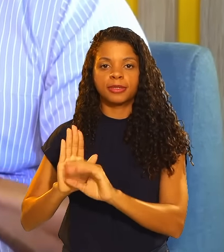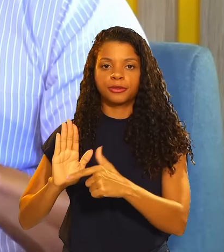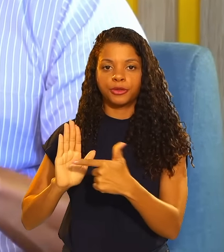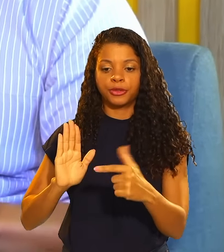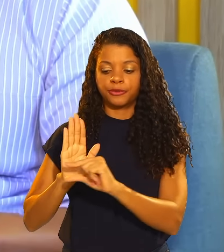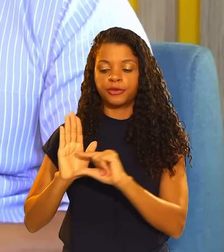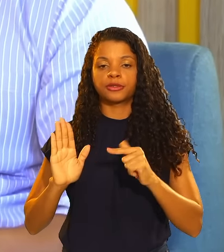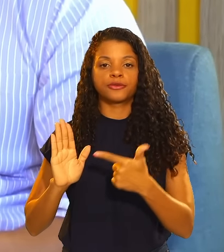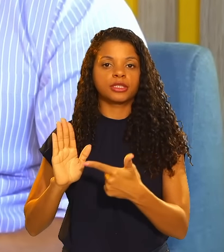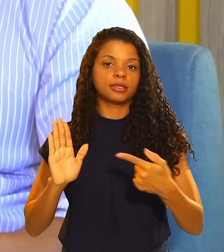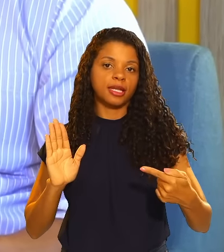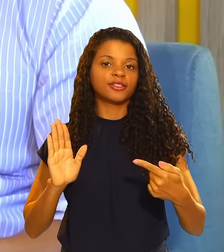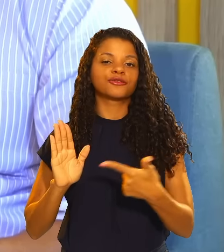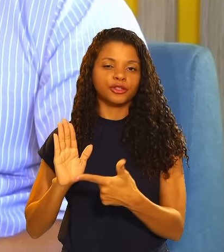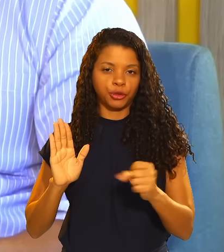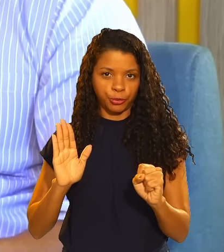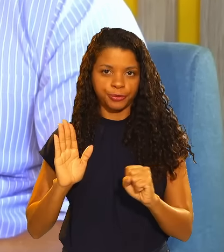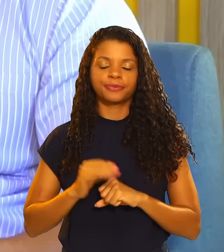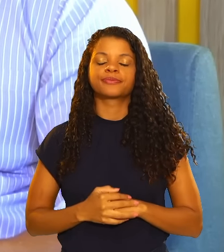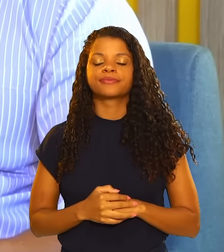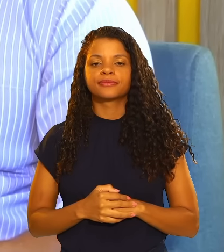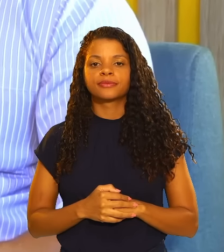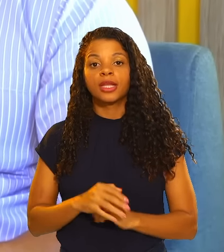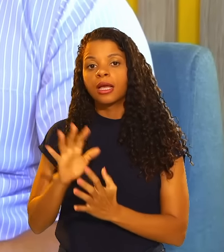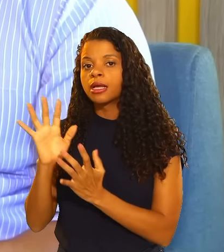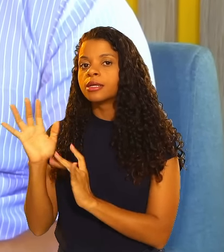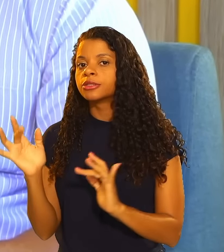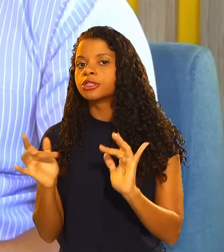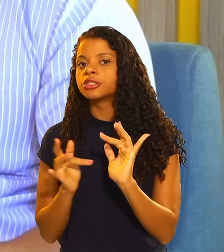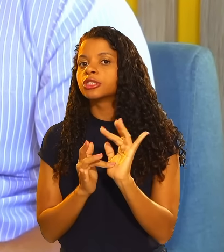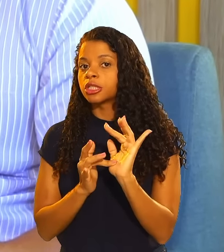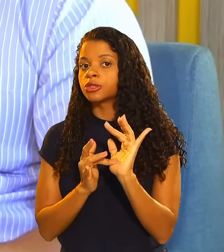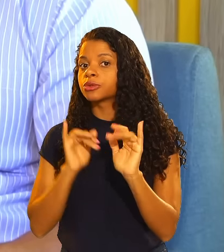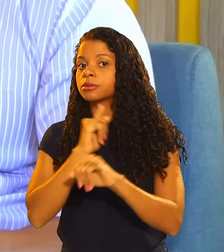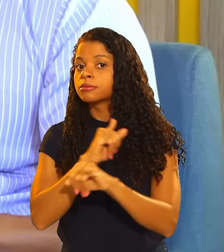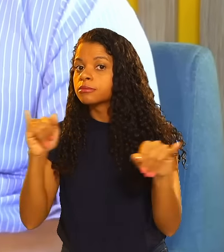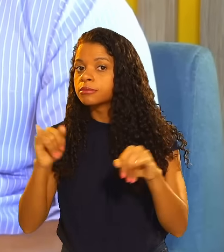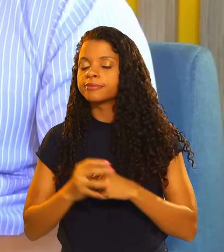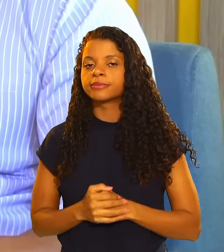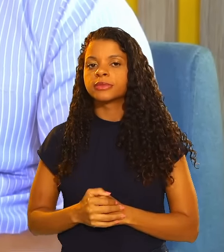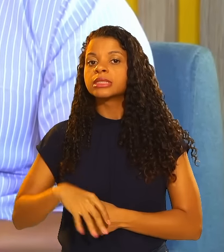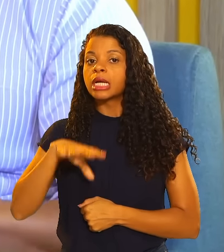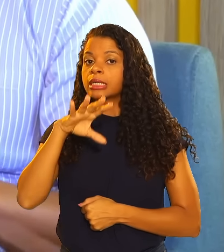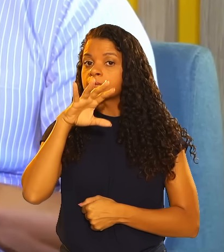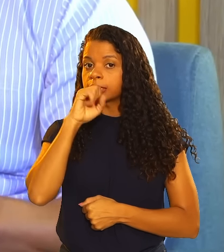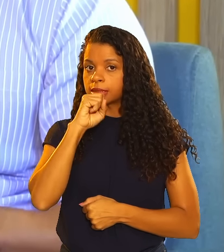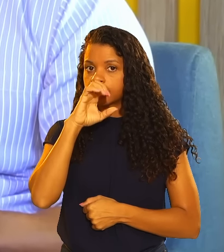2, 27 e 28, que diz: E Jesus acrescentou: o sábado